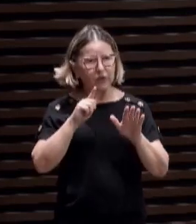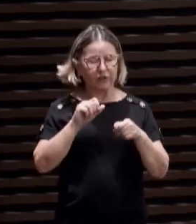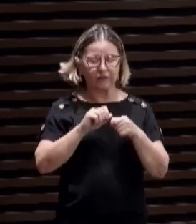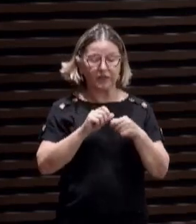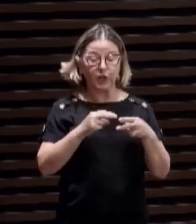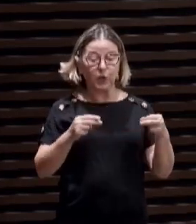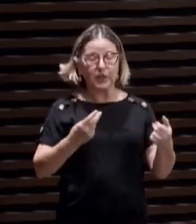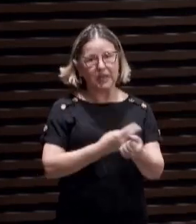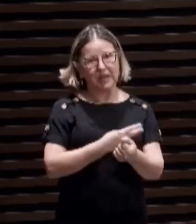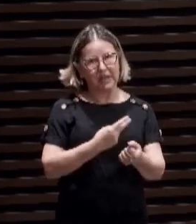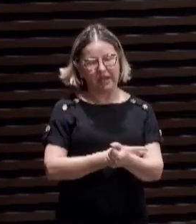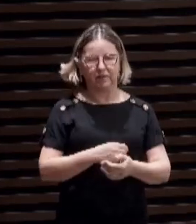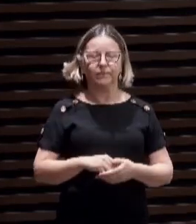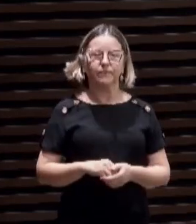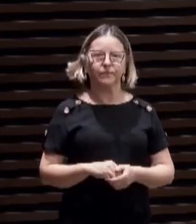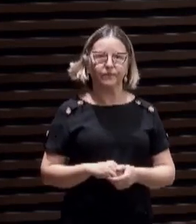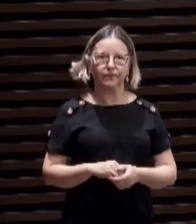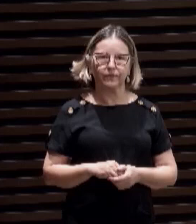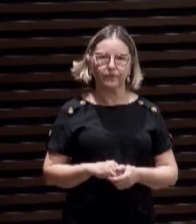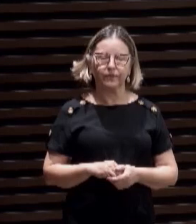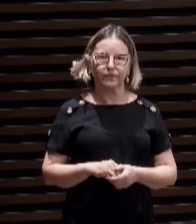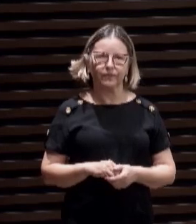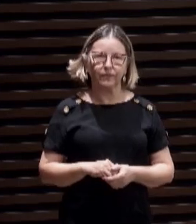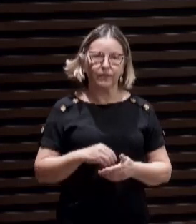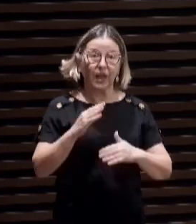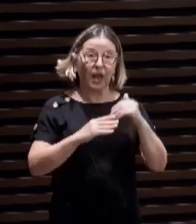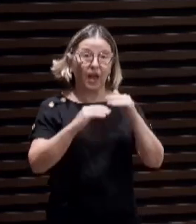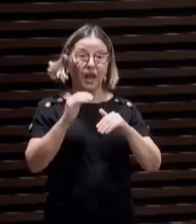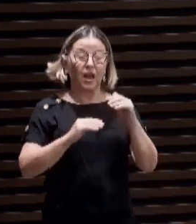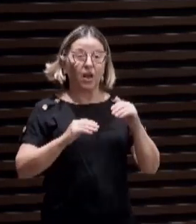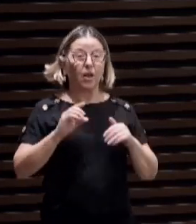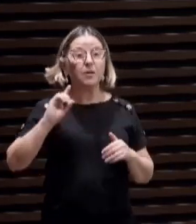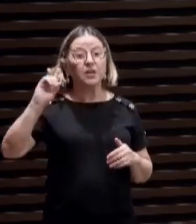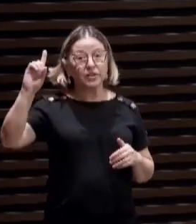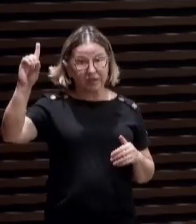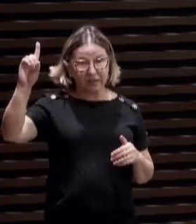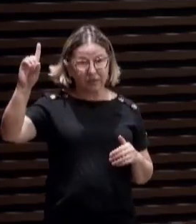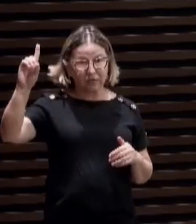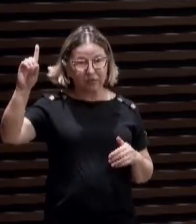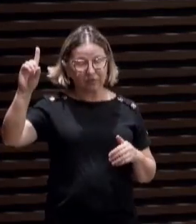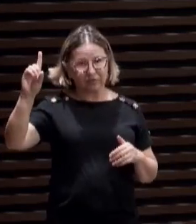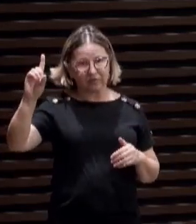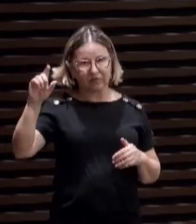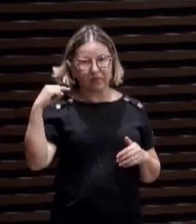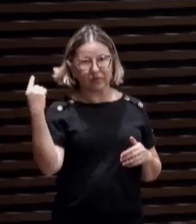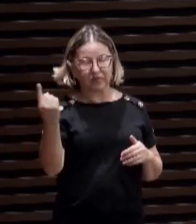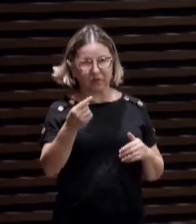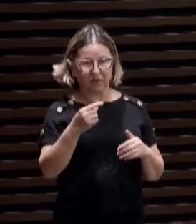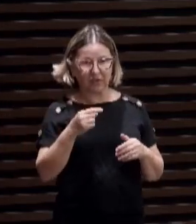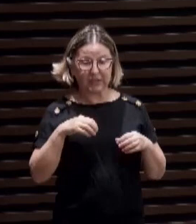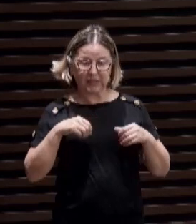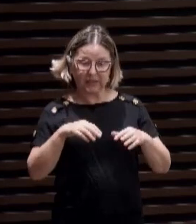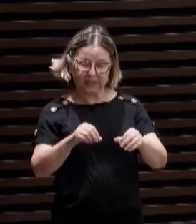Nós tratarmos a palavra de Deus assim, nós estamos semeando ou estamos edificando sobre nossas vidas coisas que